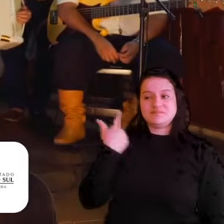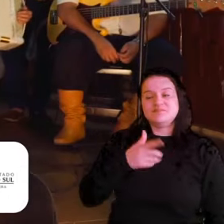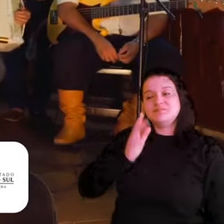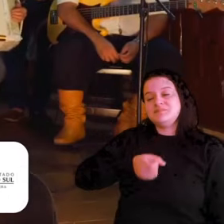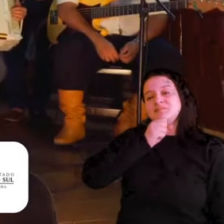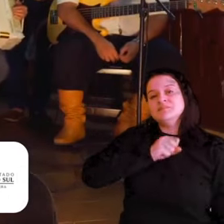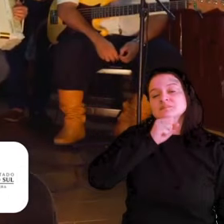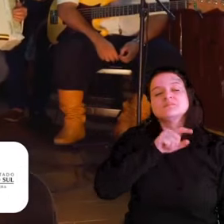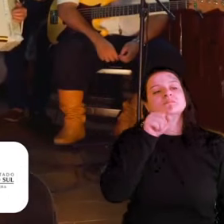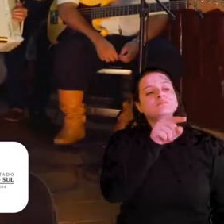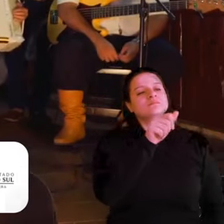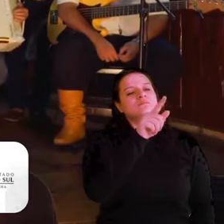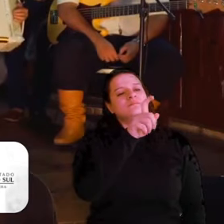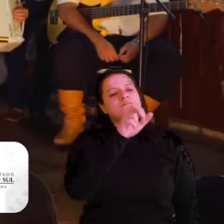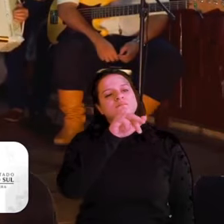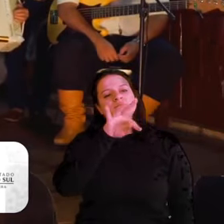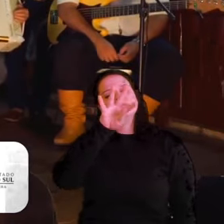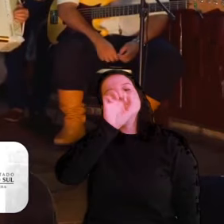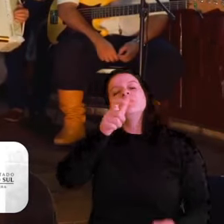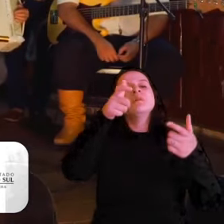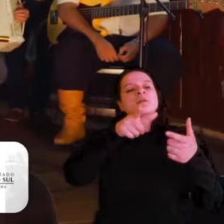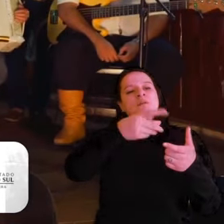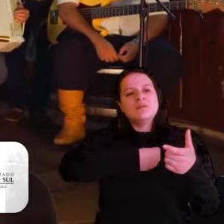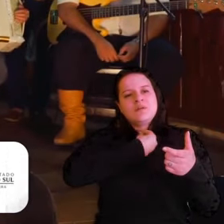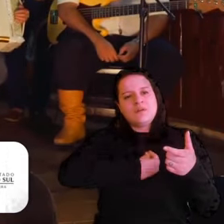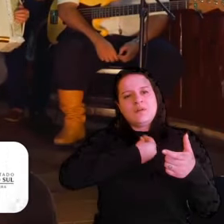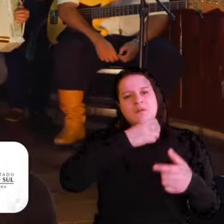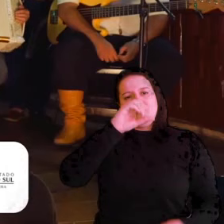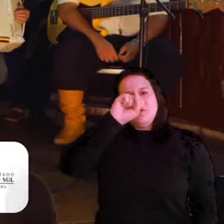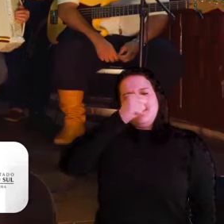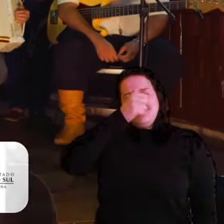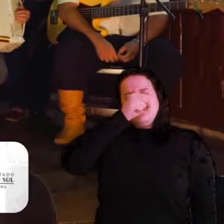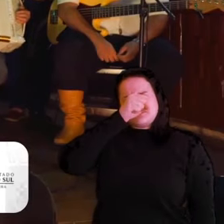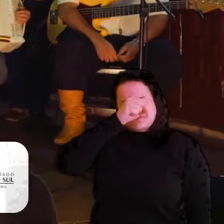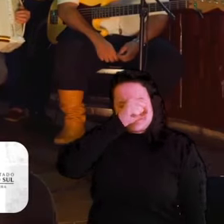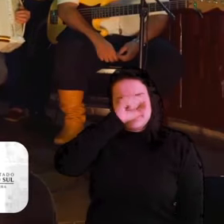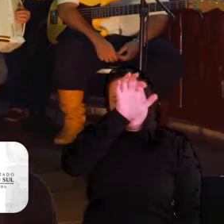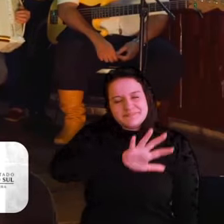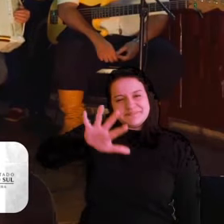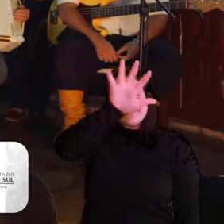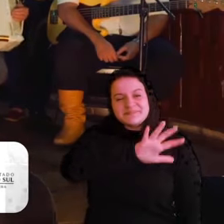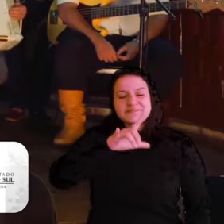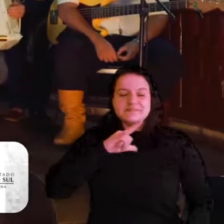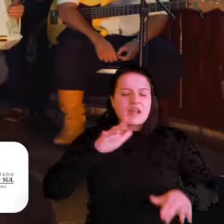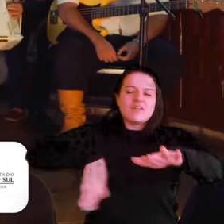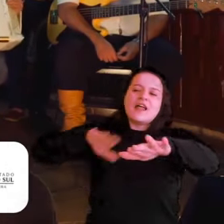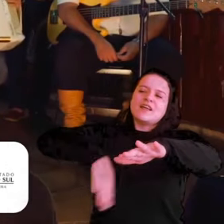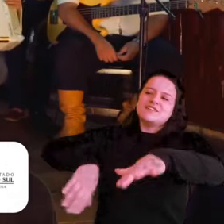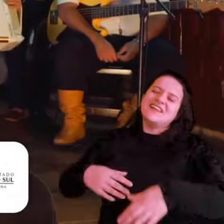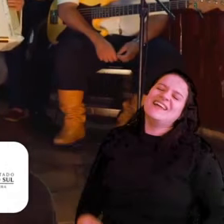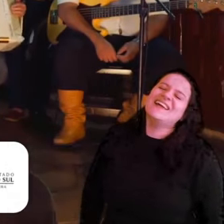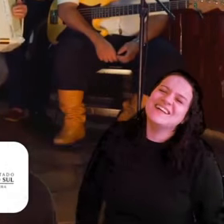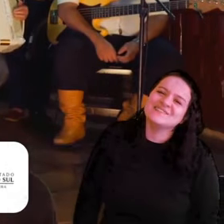já? Lá no Alegrete, lá, eu acho que... Gustavo, você estava onde em 98? Eu estava nadando. Ah, tá certo.